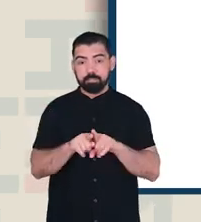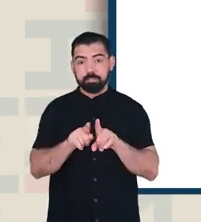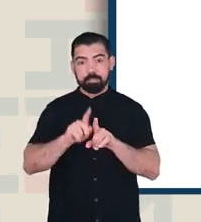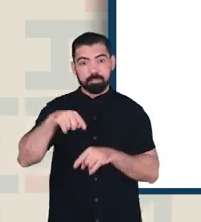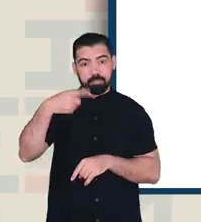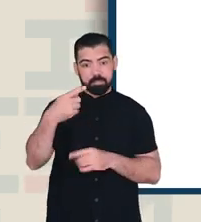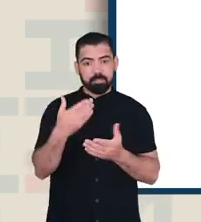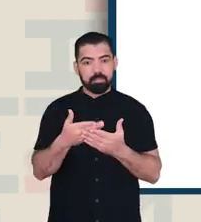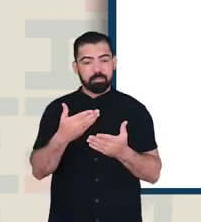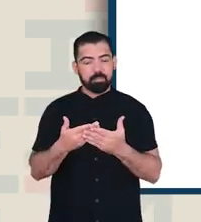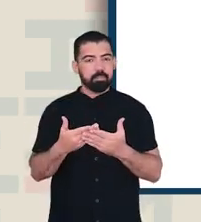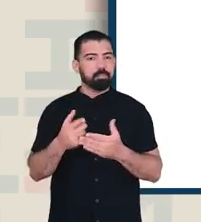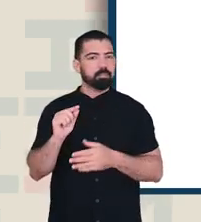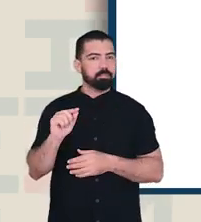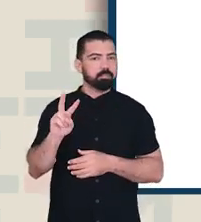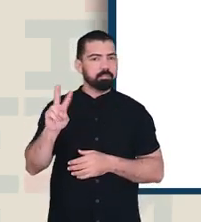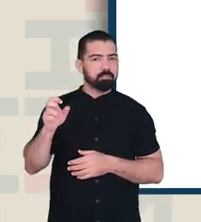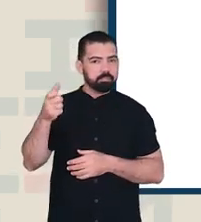aula, sobre